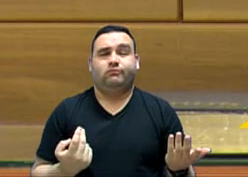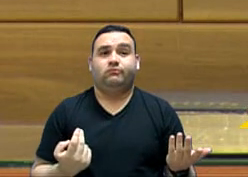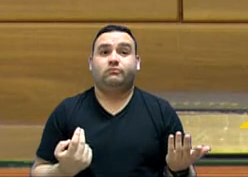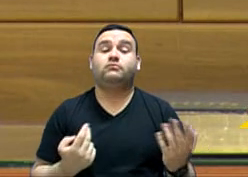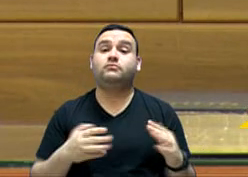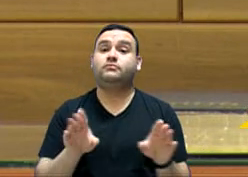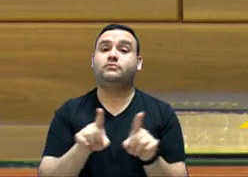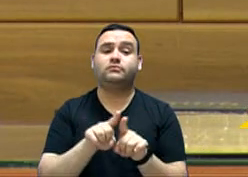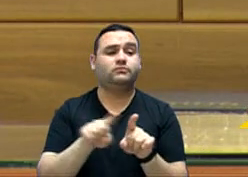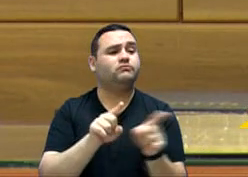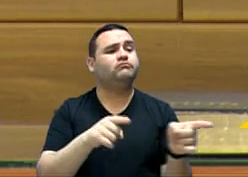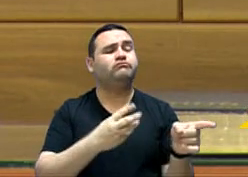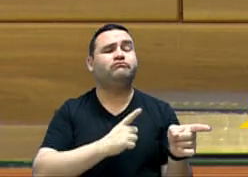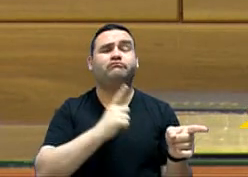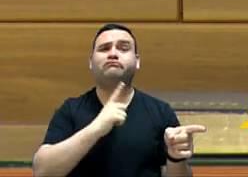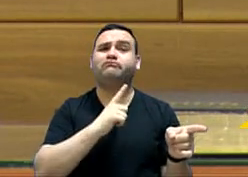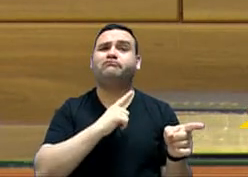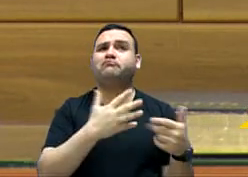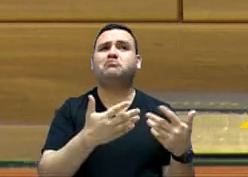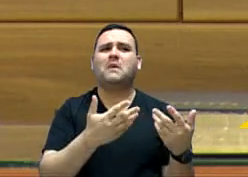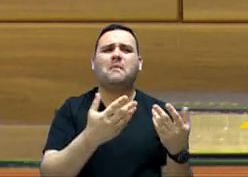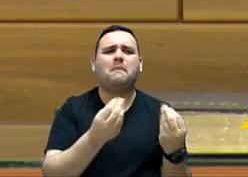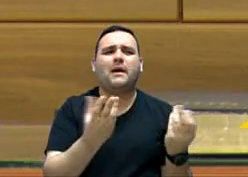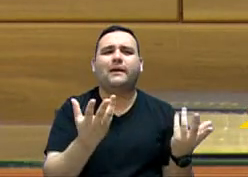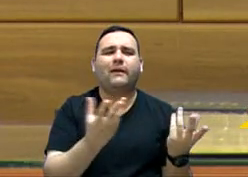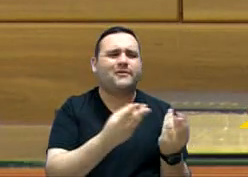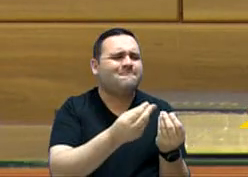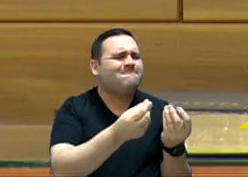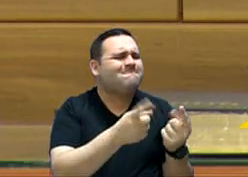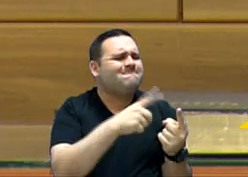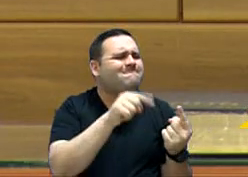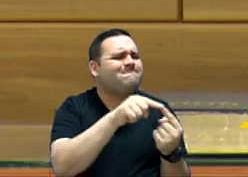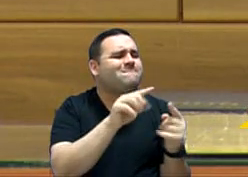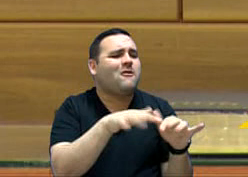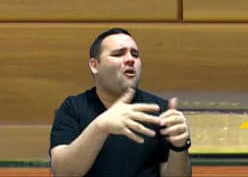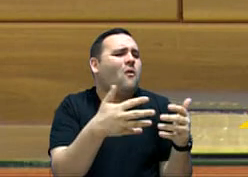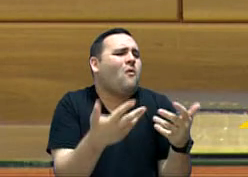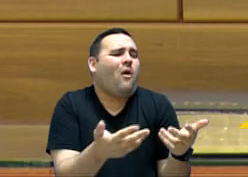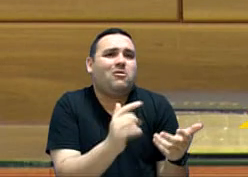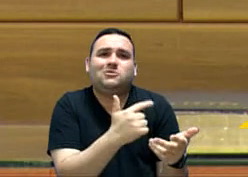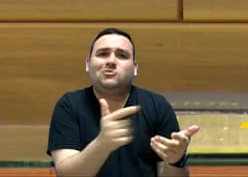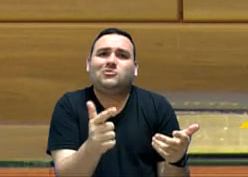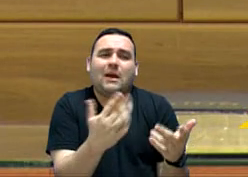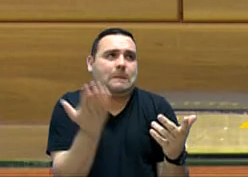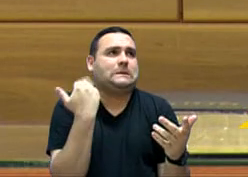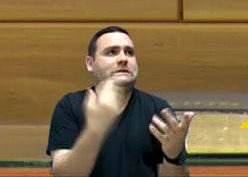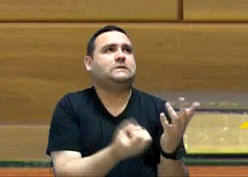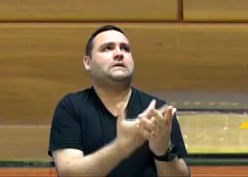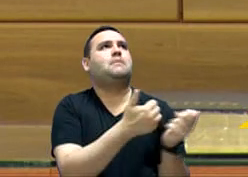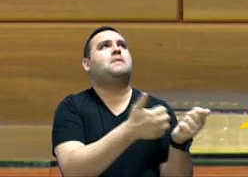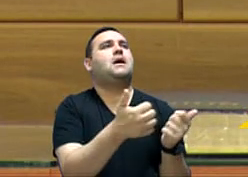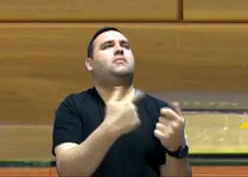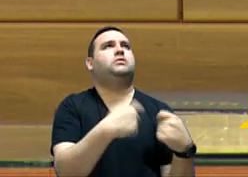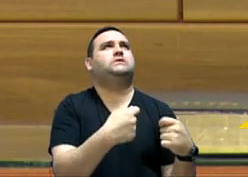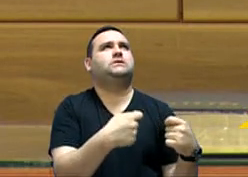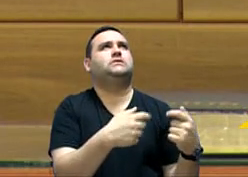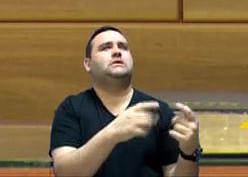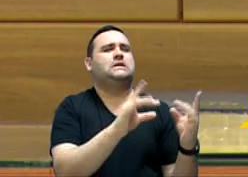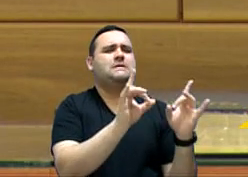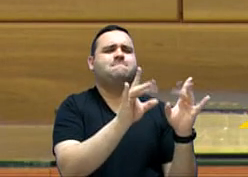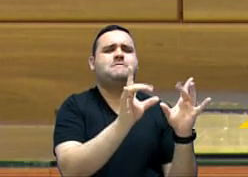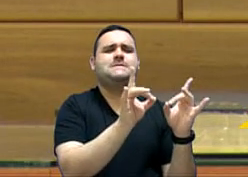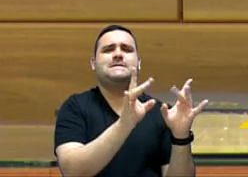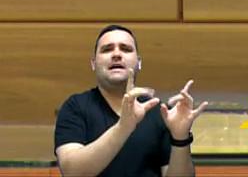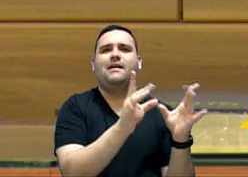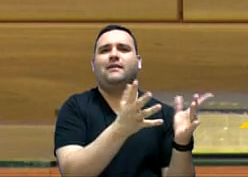e que está lá e já não se vê a finalidade que originalmente era